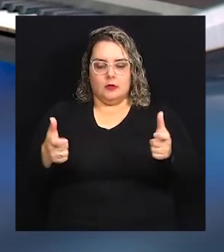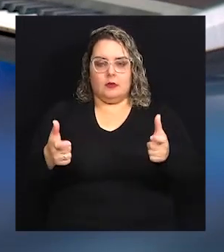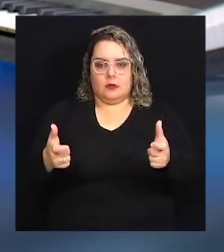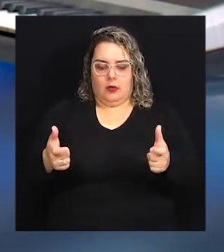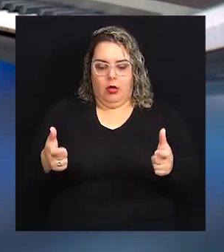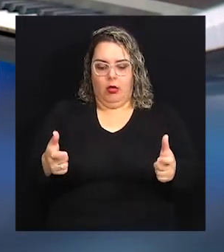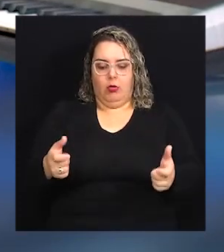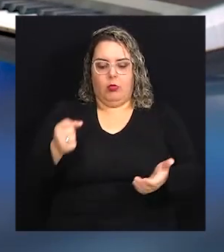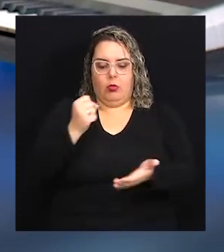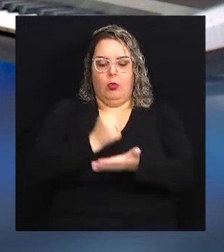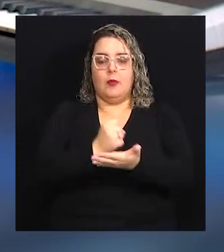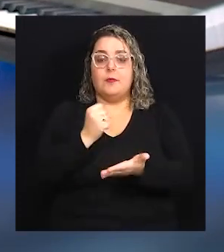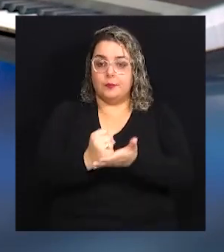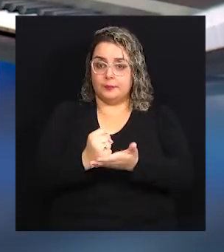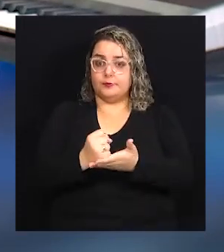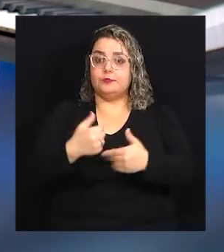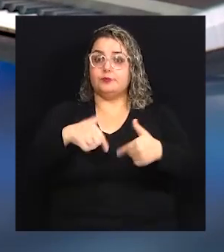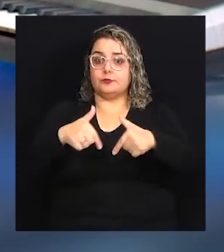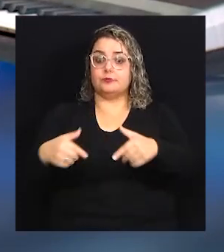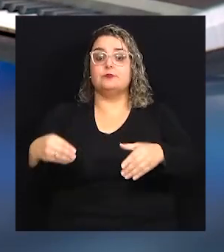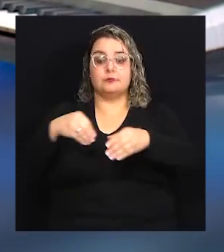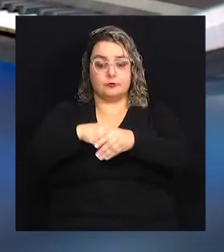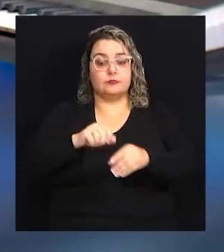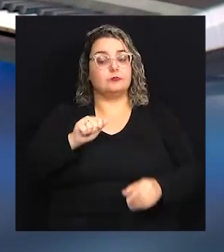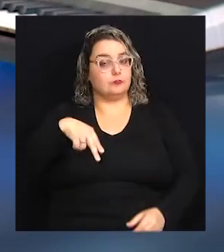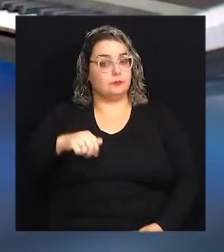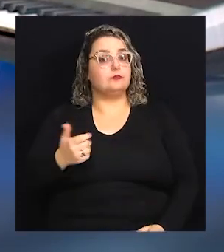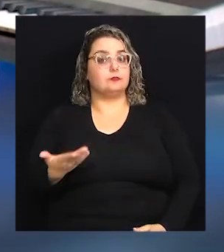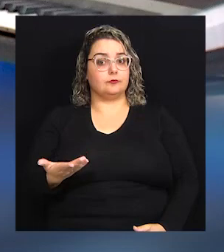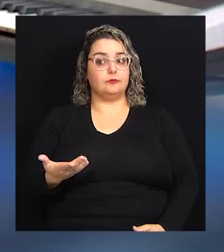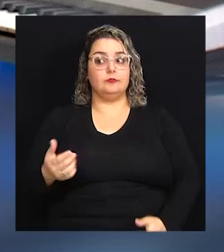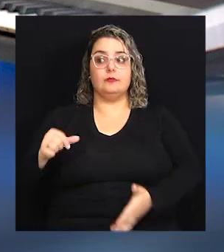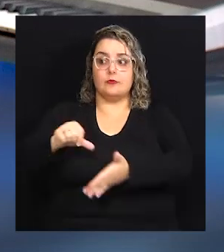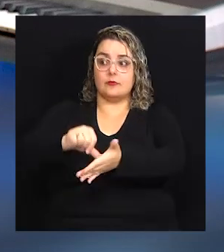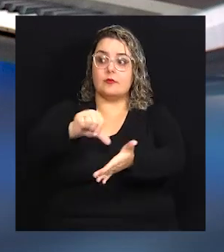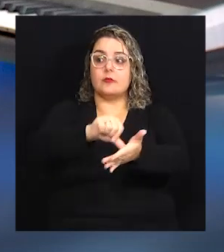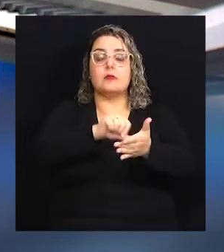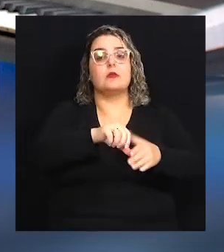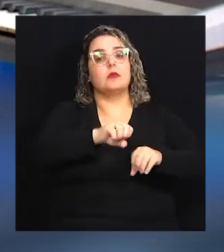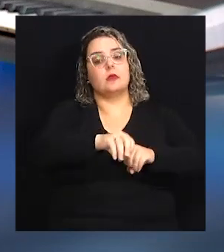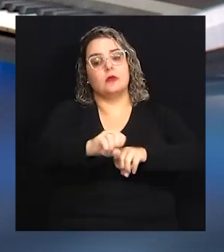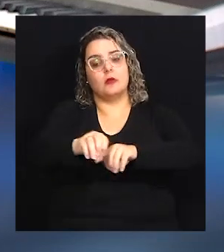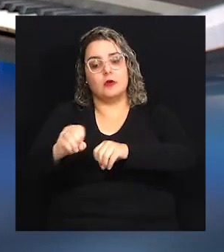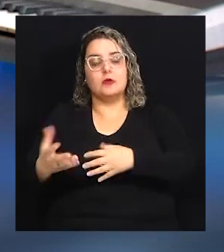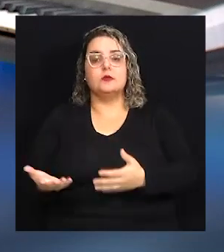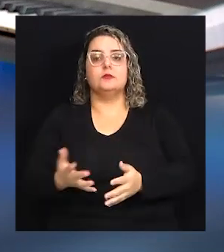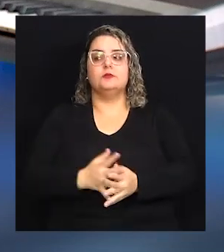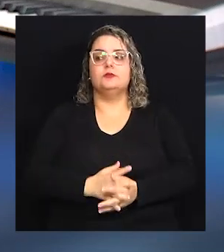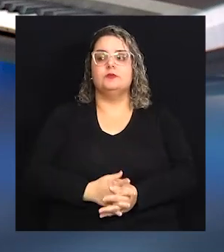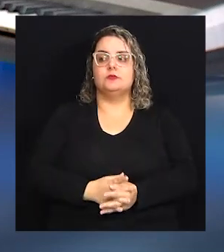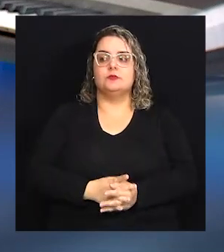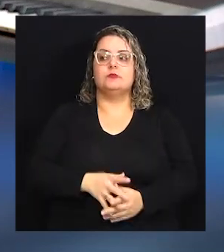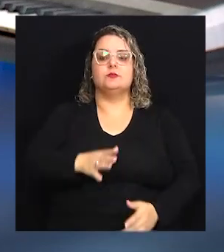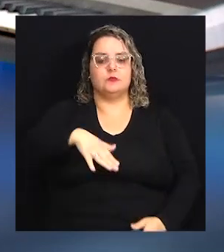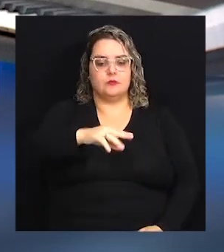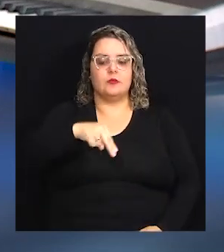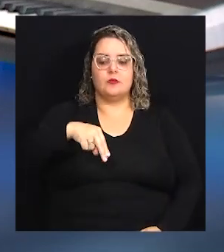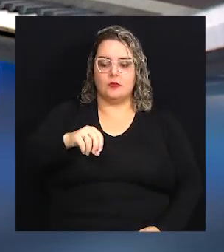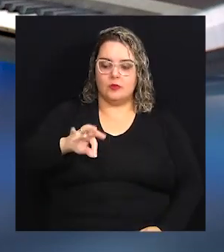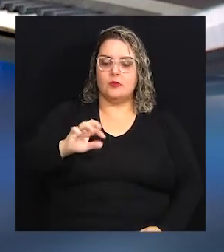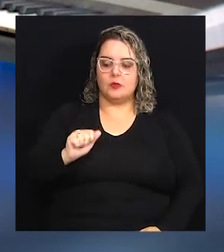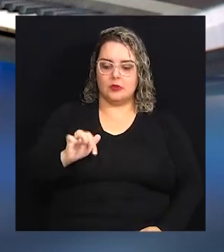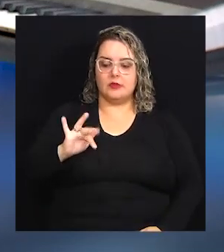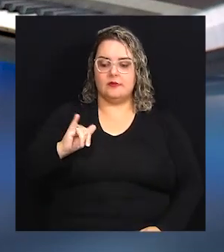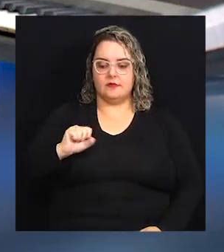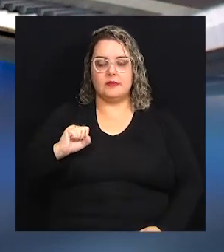a maioria já foram contratados para trabalhar dentro do ANA, nas nossas unidades educacionais, no setor de